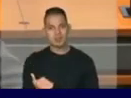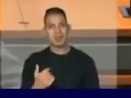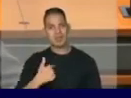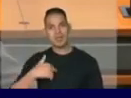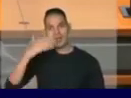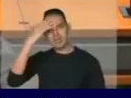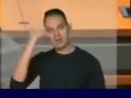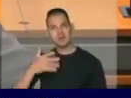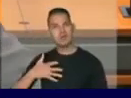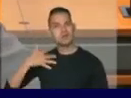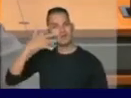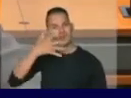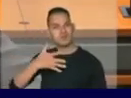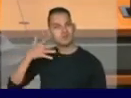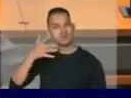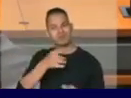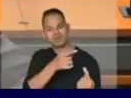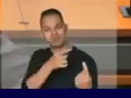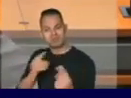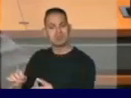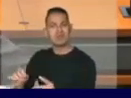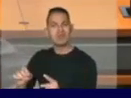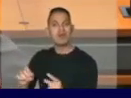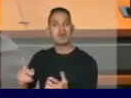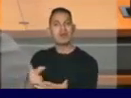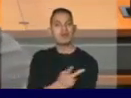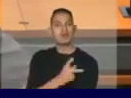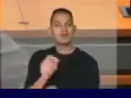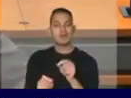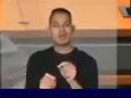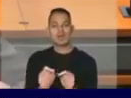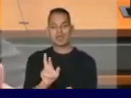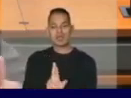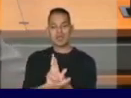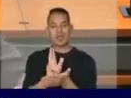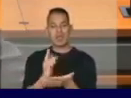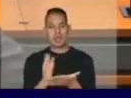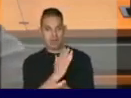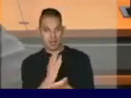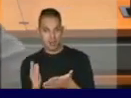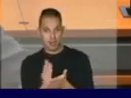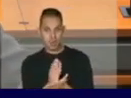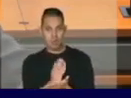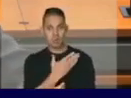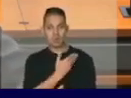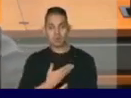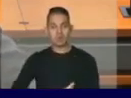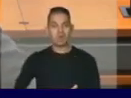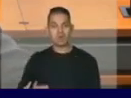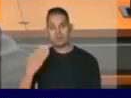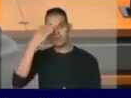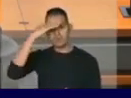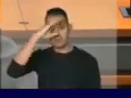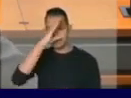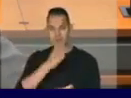Eu sei que a minha fala faz com que alguns representantes do governo Bolsonaro